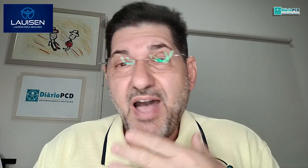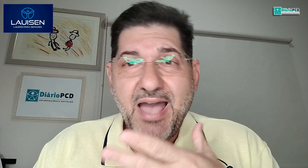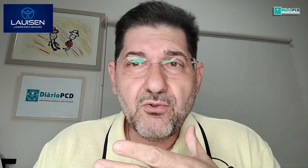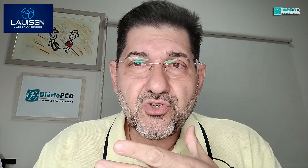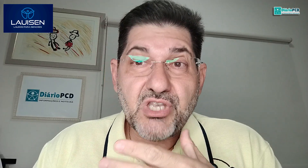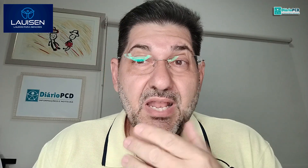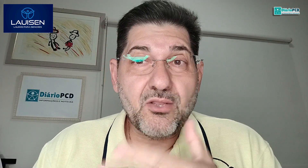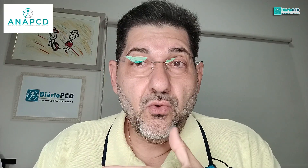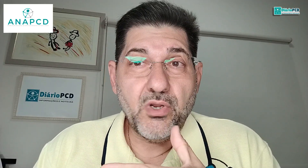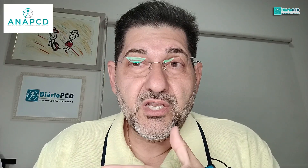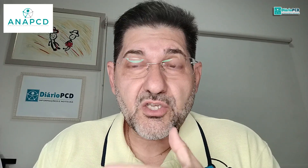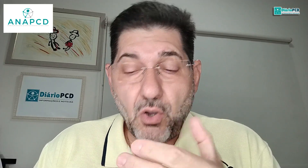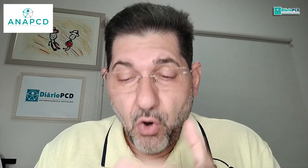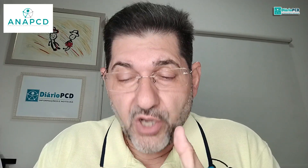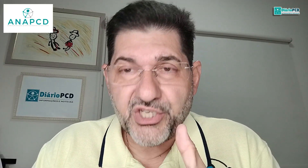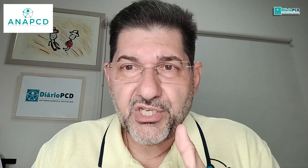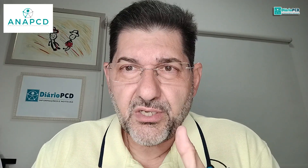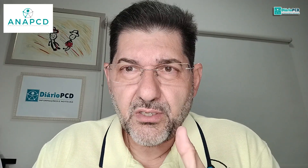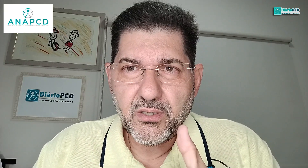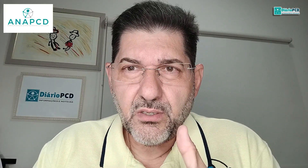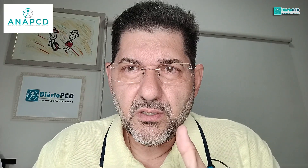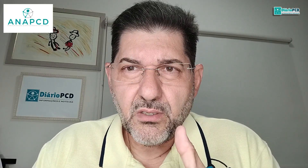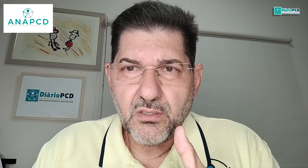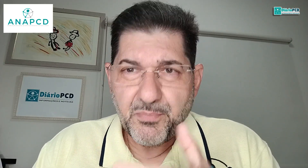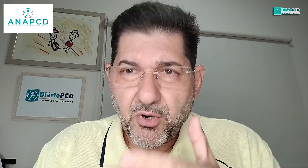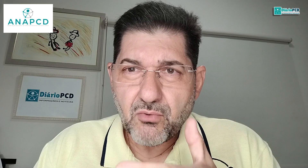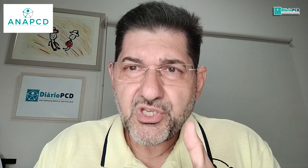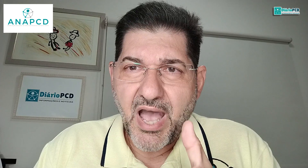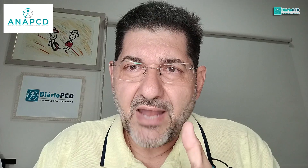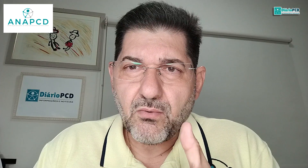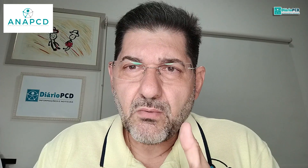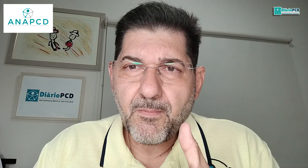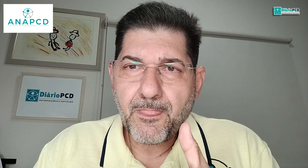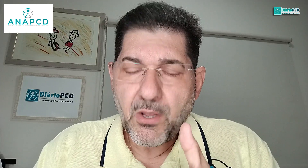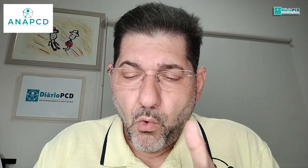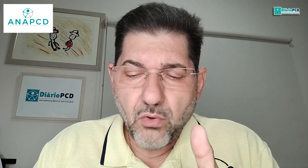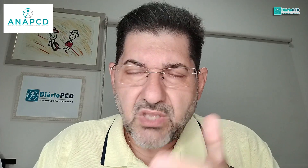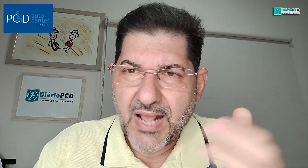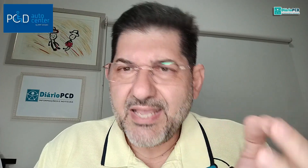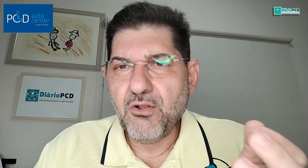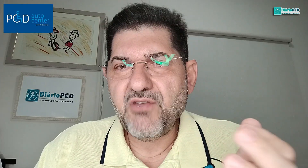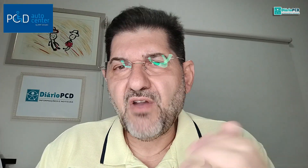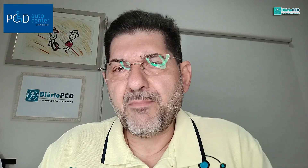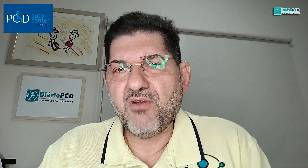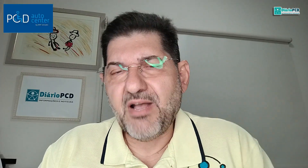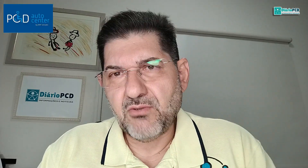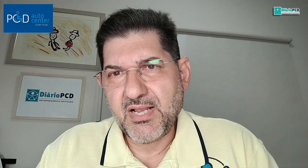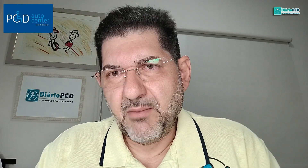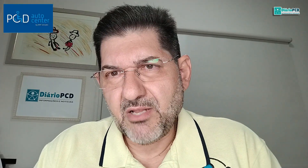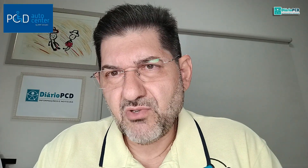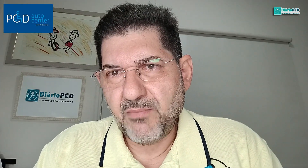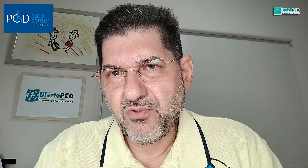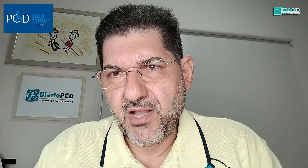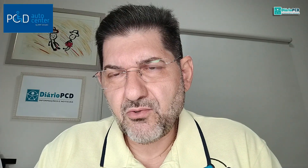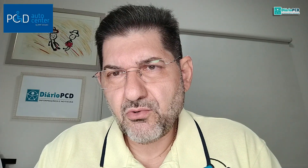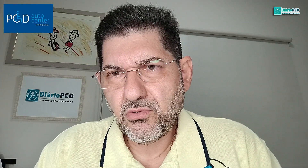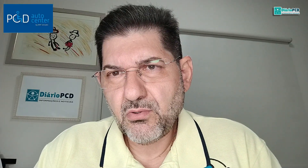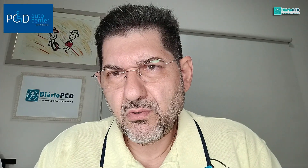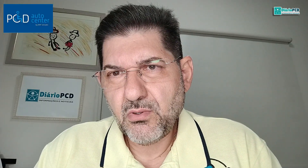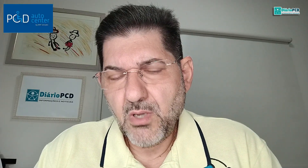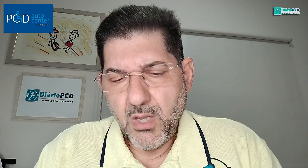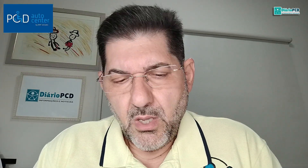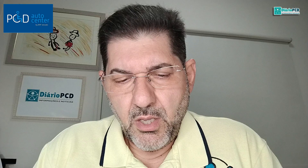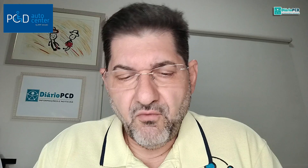destacar, vários senadores hoje se pronunciaram contra aquilo que foi aprovado na Câmara dos